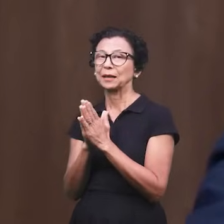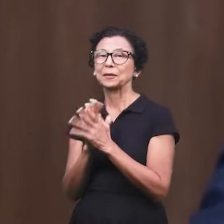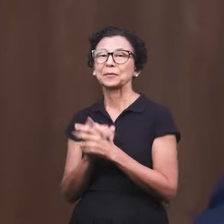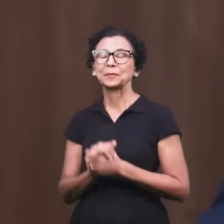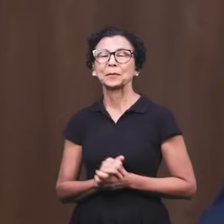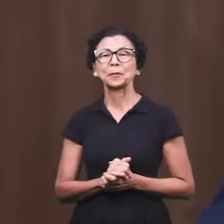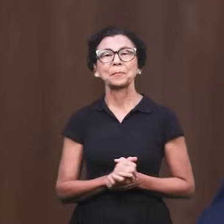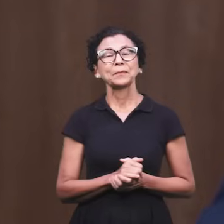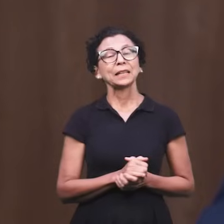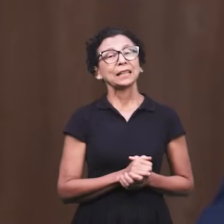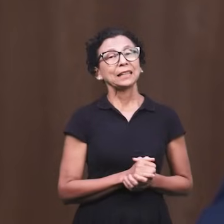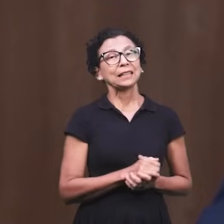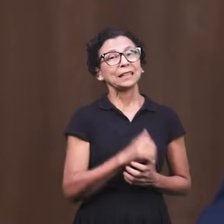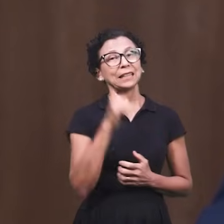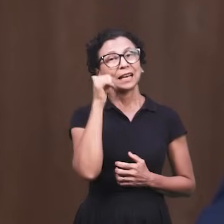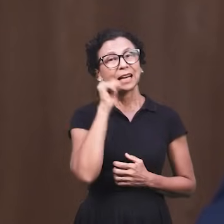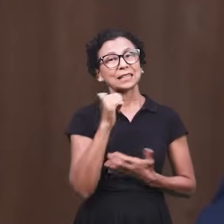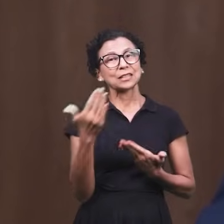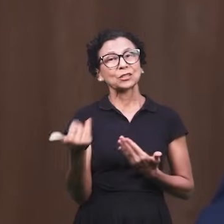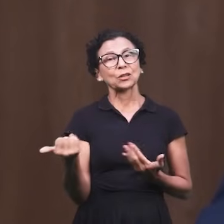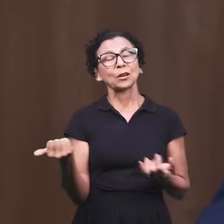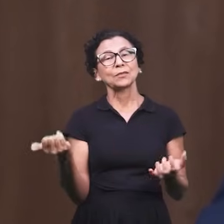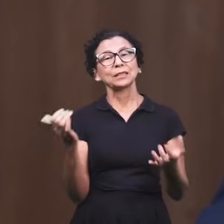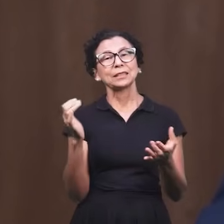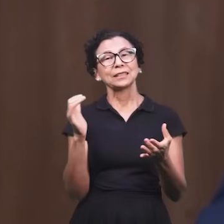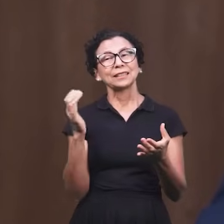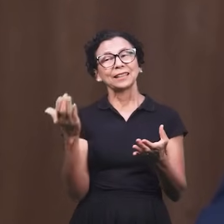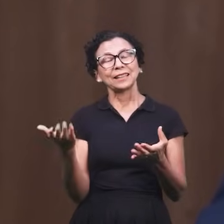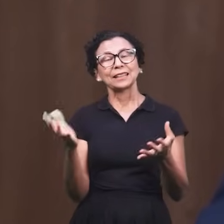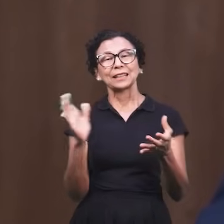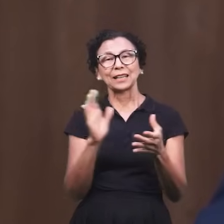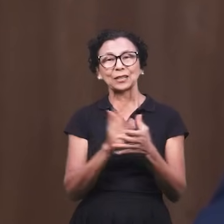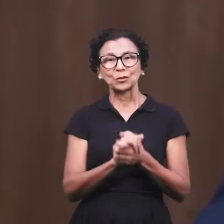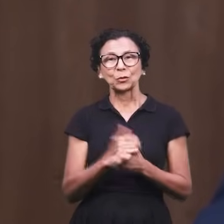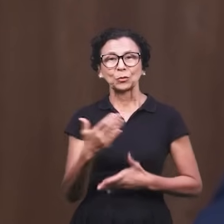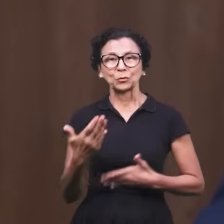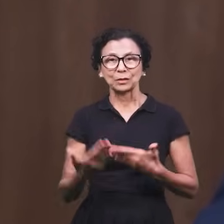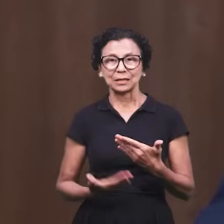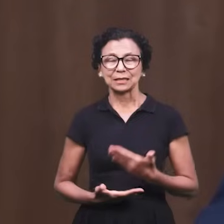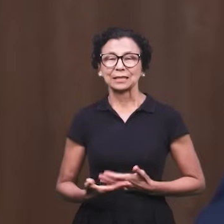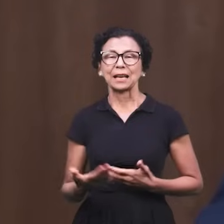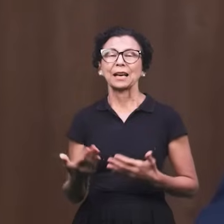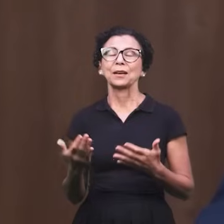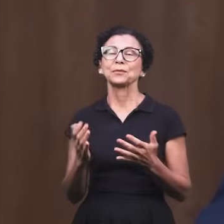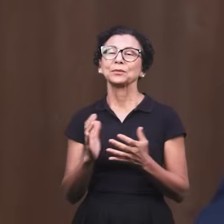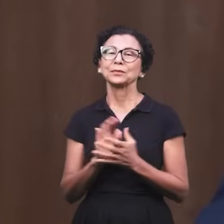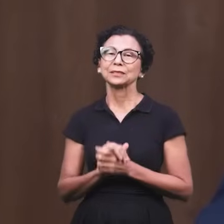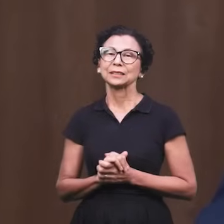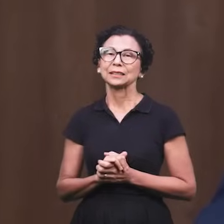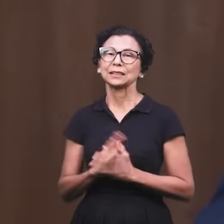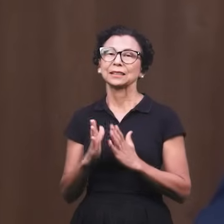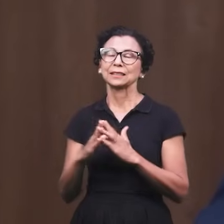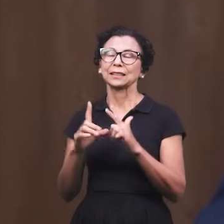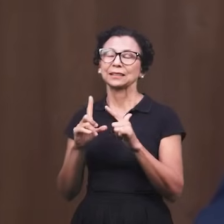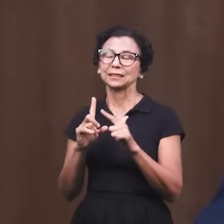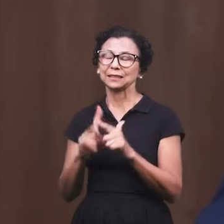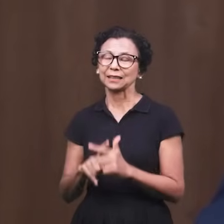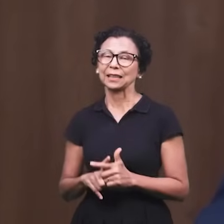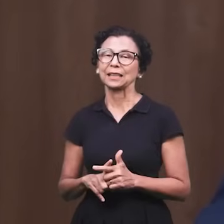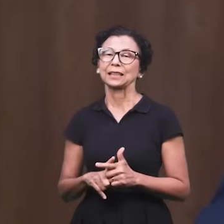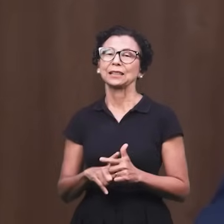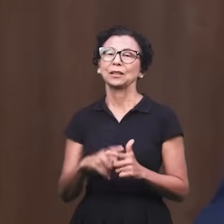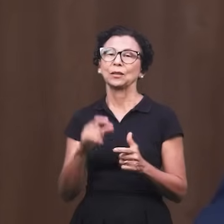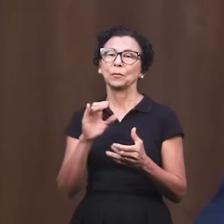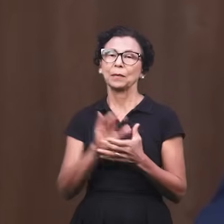da igreja, não vou falar o nome, mas hoje é um pastor, o marido dela, e ela está feliz da vida de ser